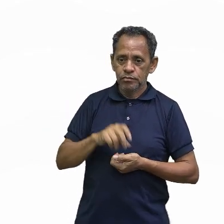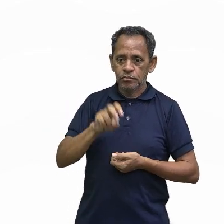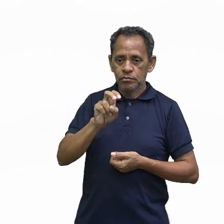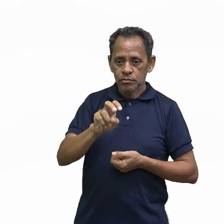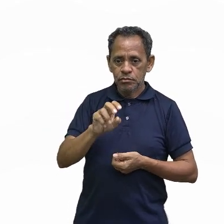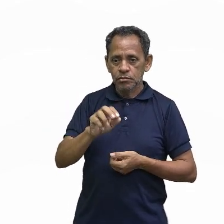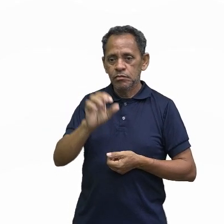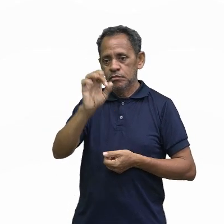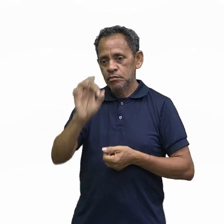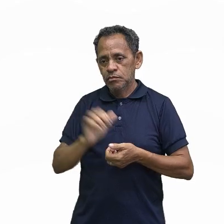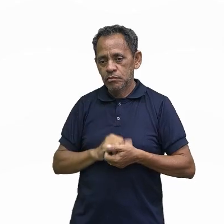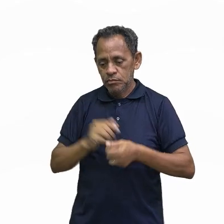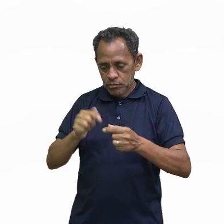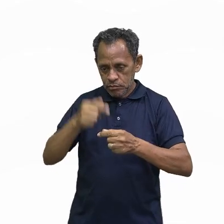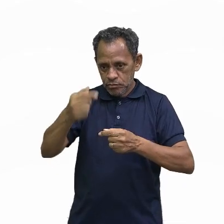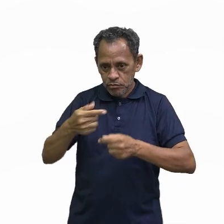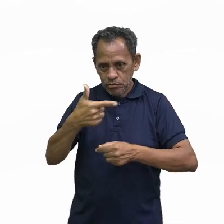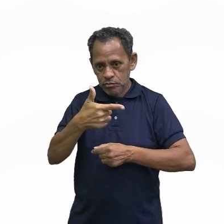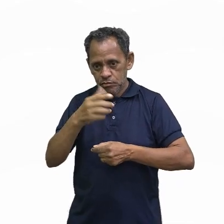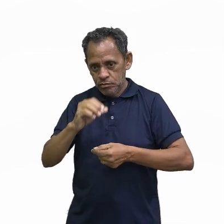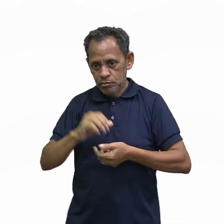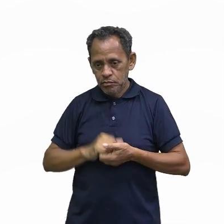anos, né? Ou seja, em